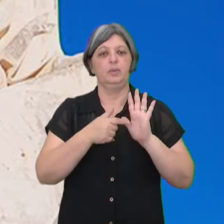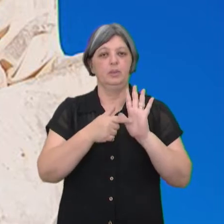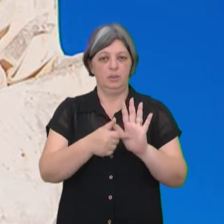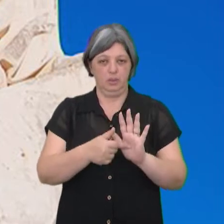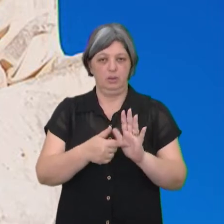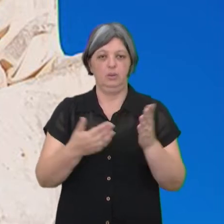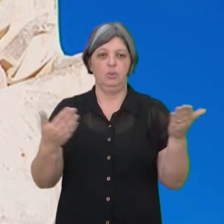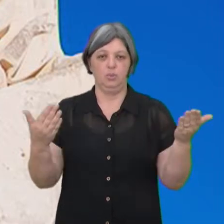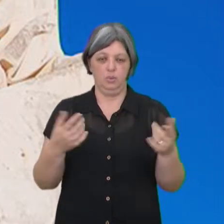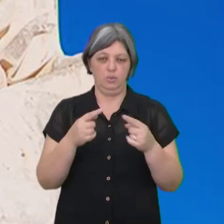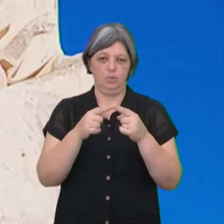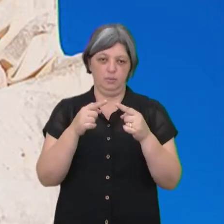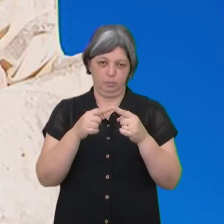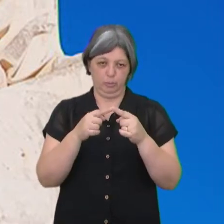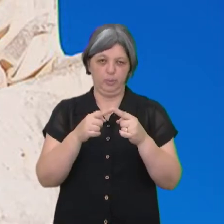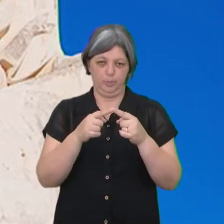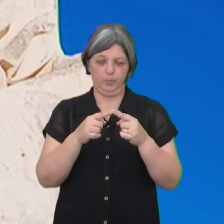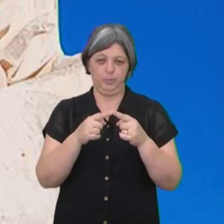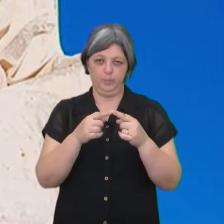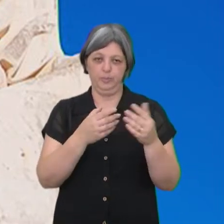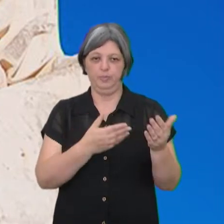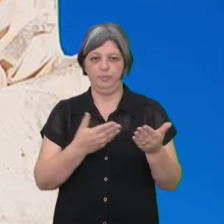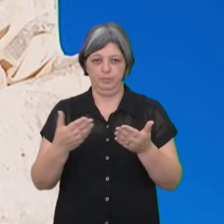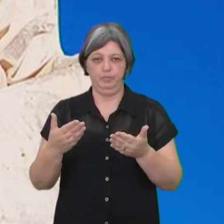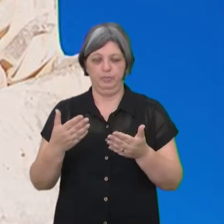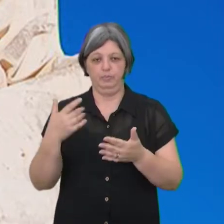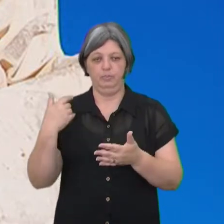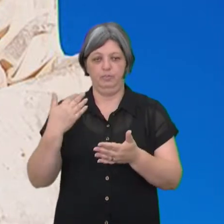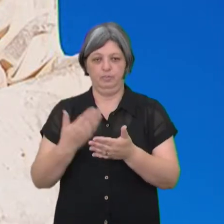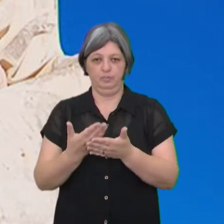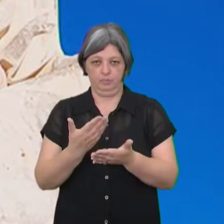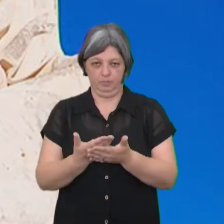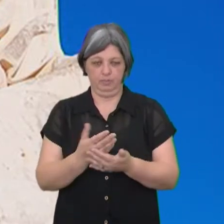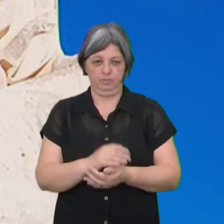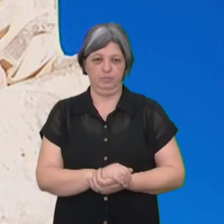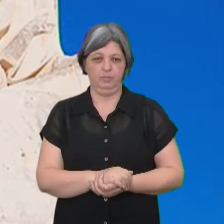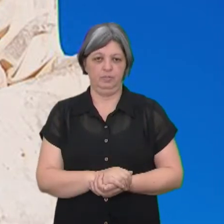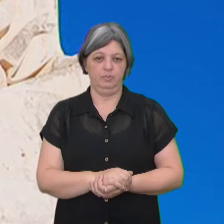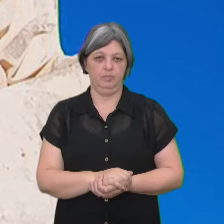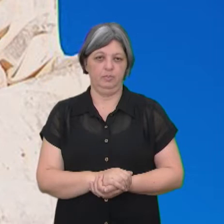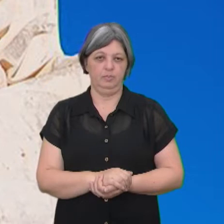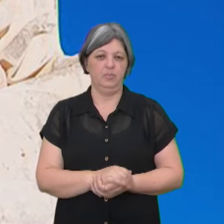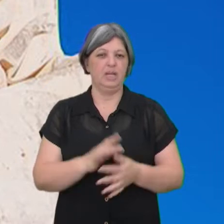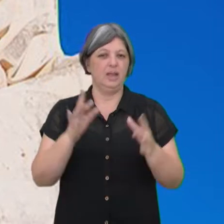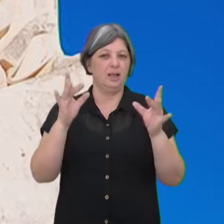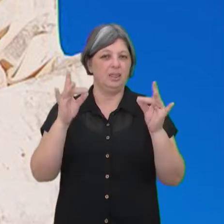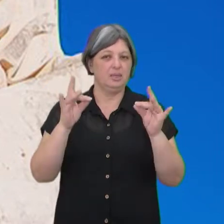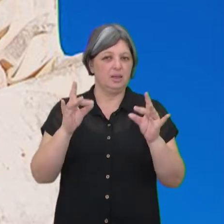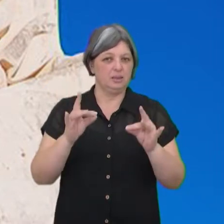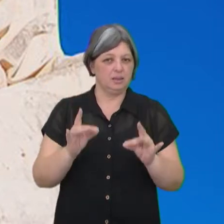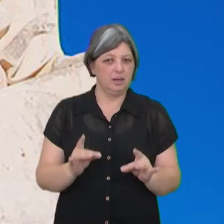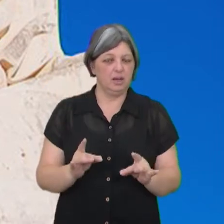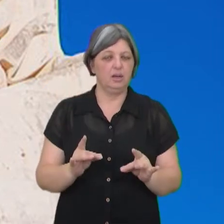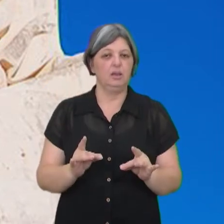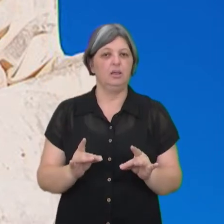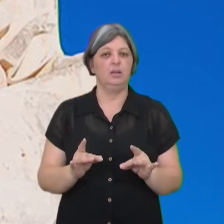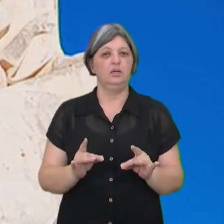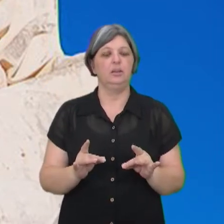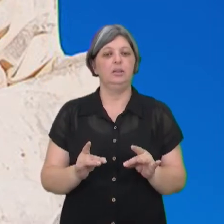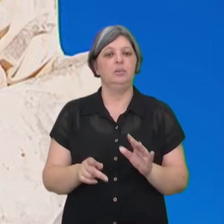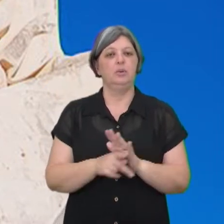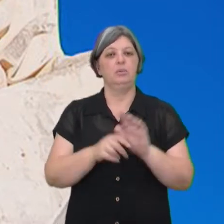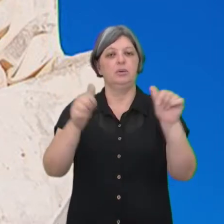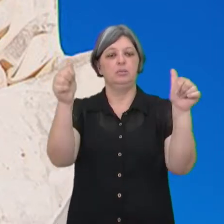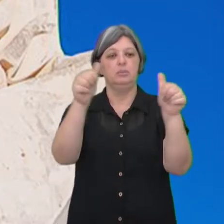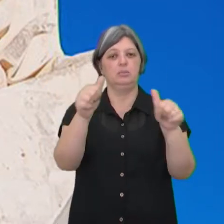que a gente vai estar passando no decorrer dessa aula. É um detalhe de um grande monumento que